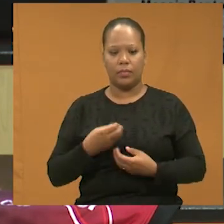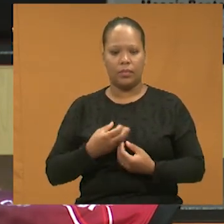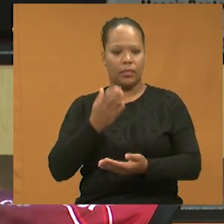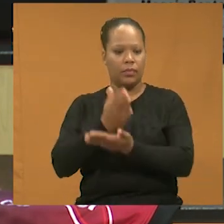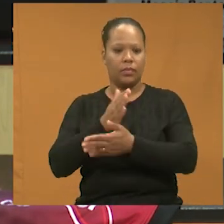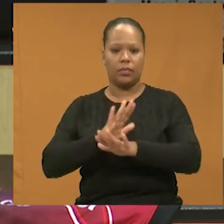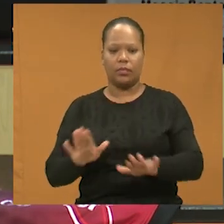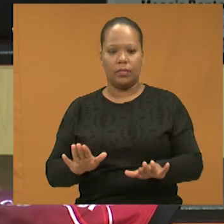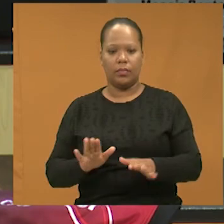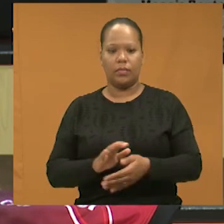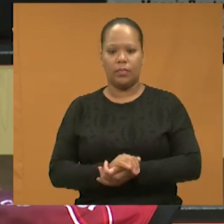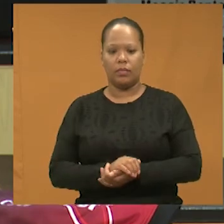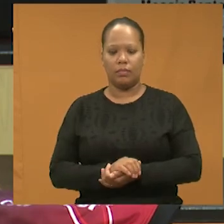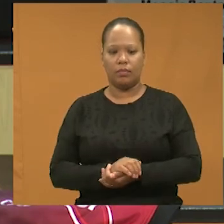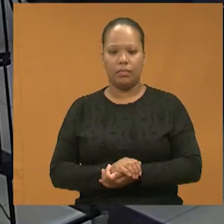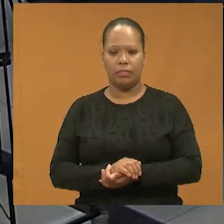informação.